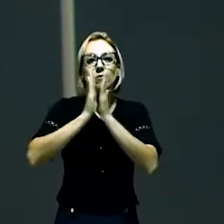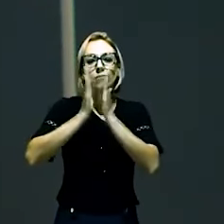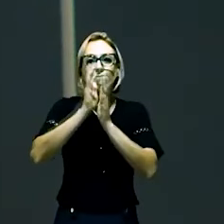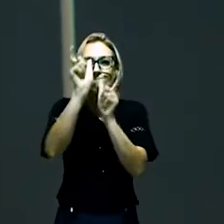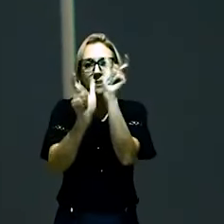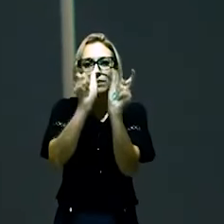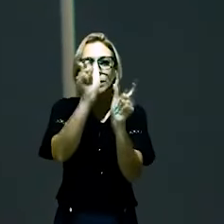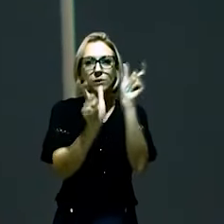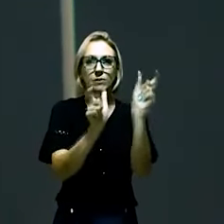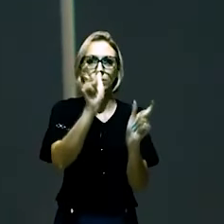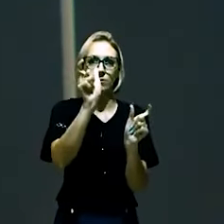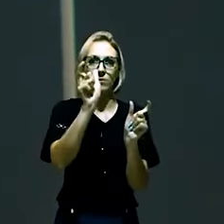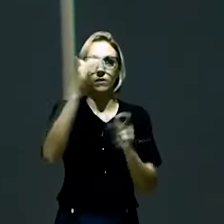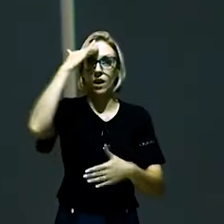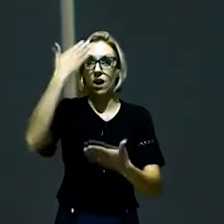Eu creio que Deus